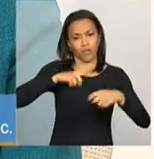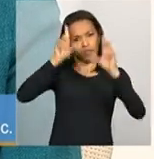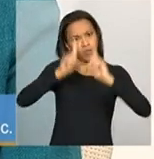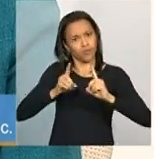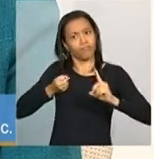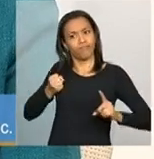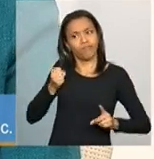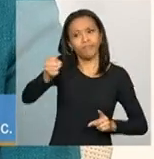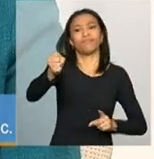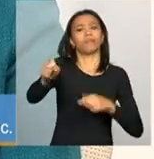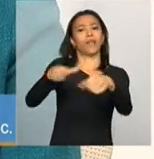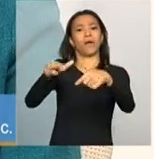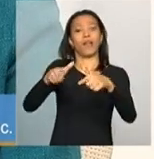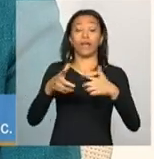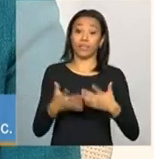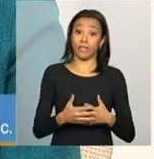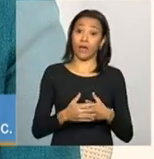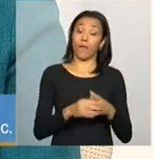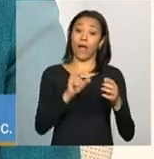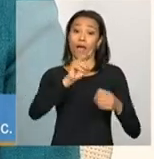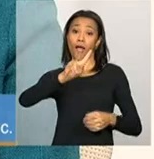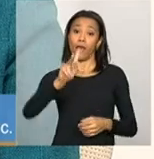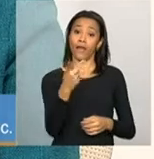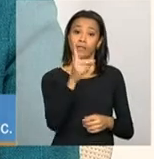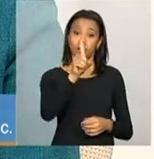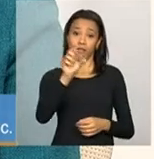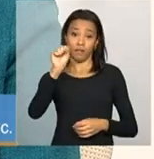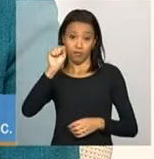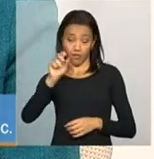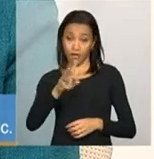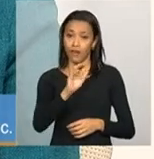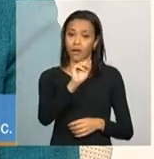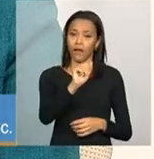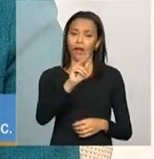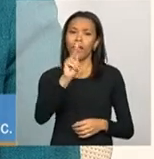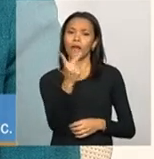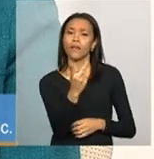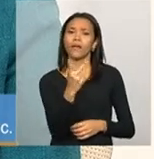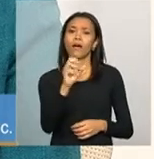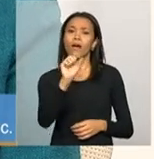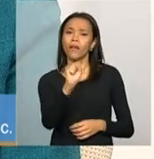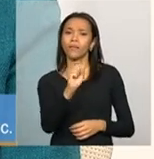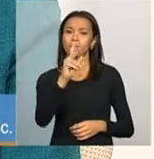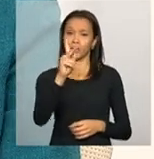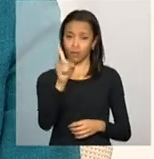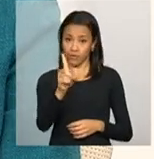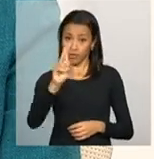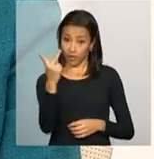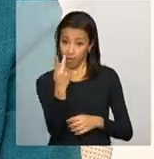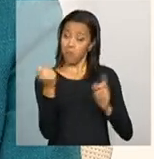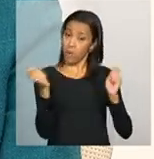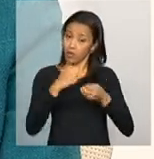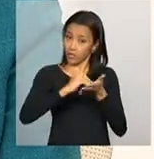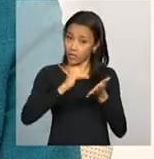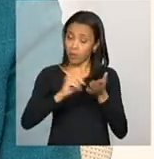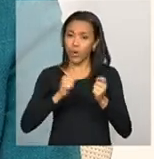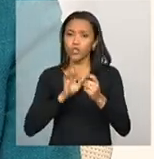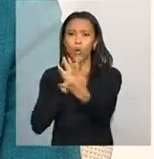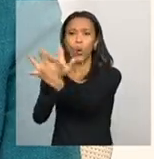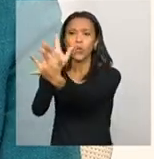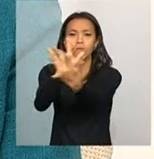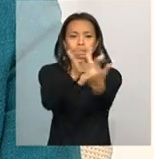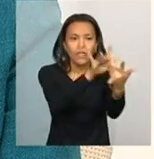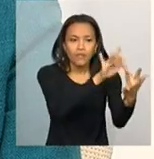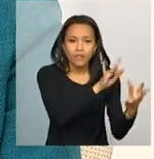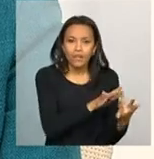SDH junta os seus parceiros lá na ponta, os seus interlocutores de âmbito local, pode articular com as instituições